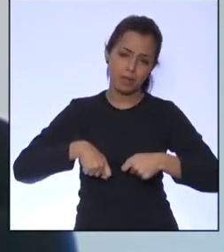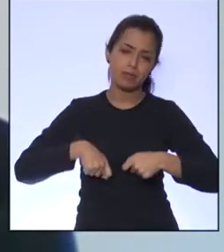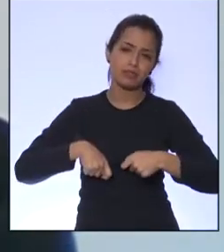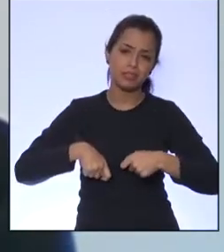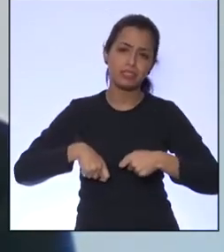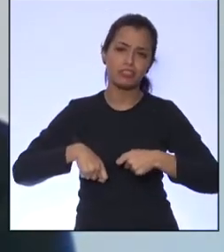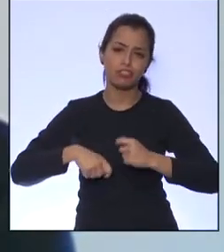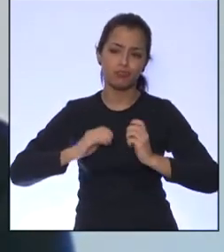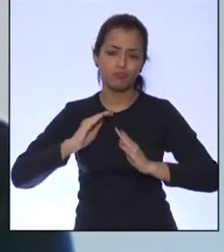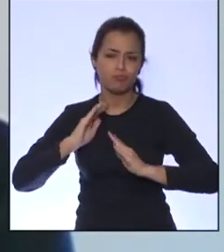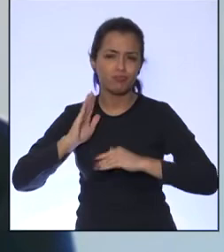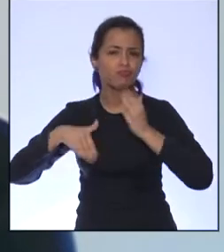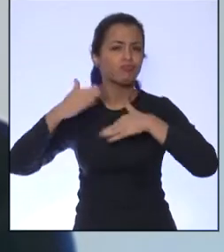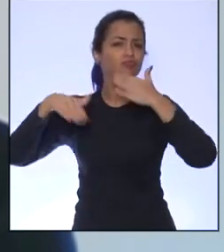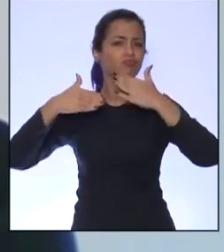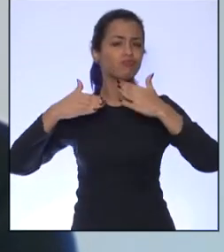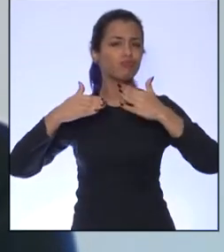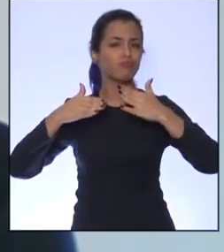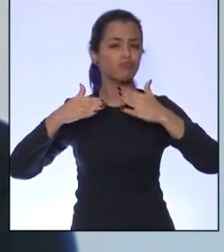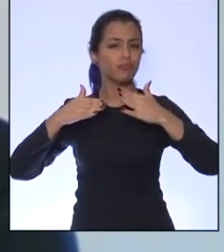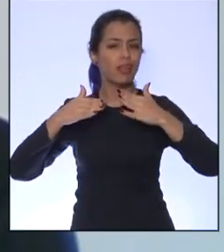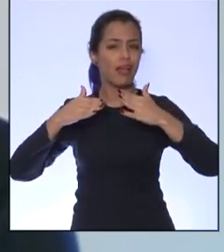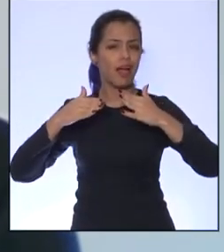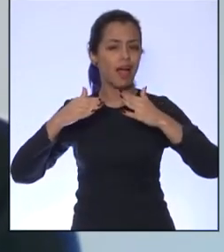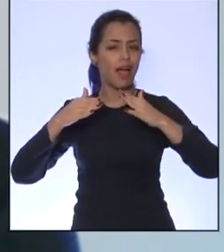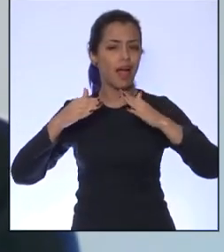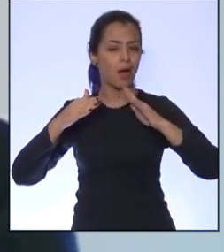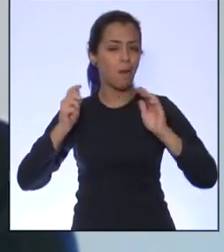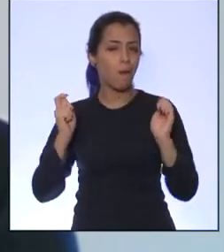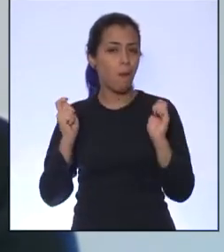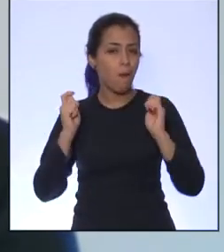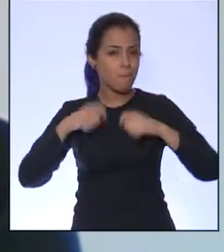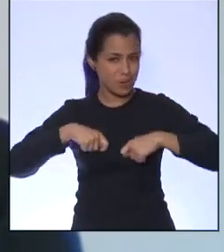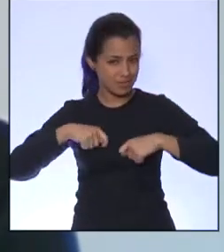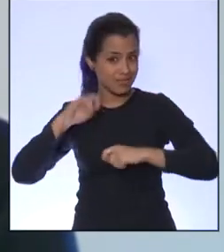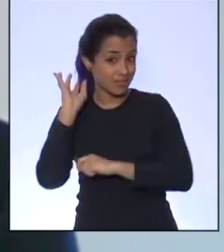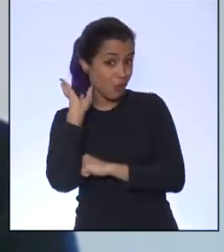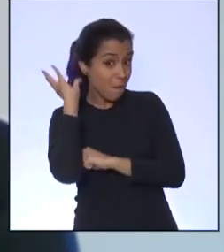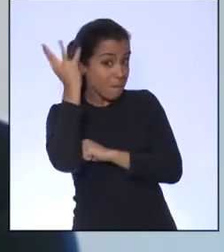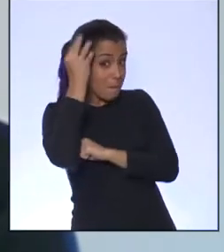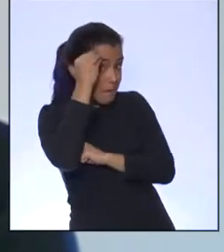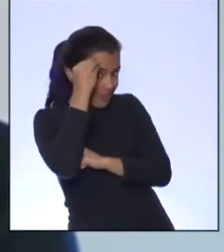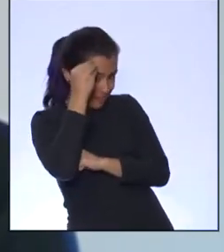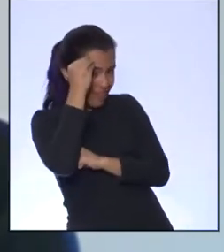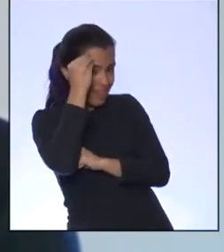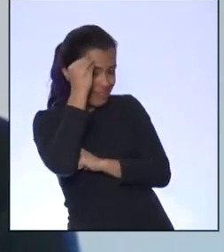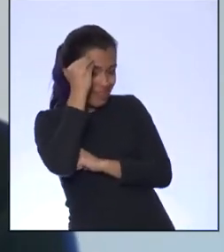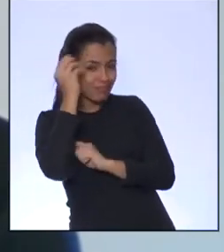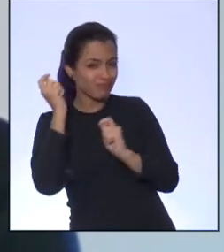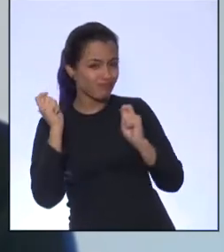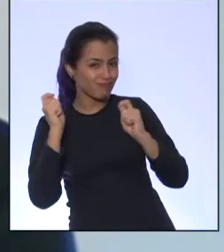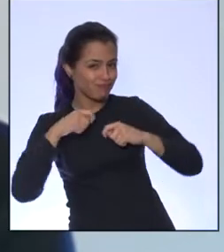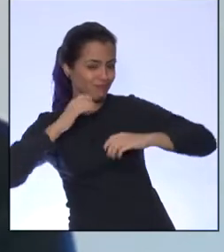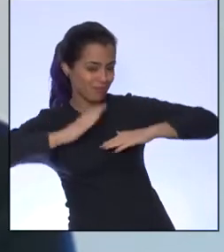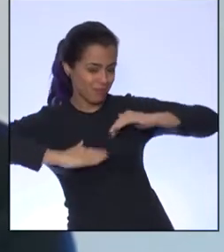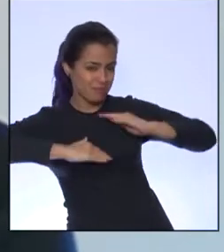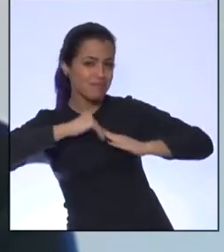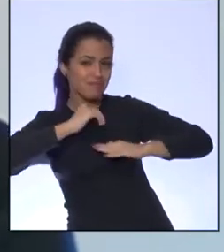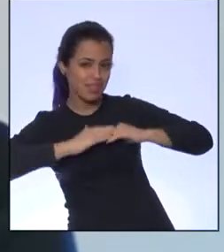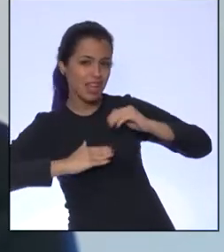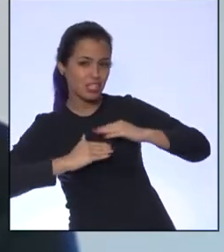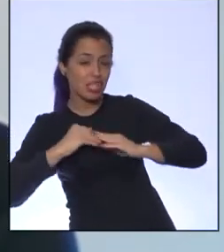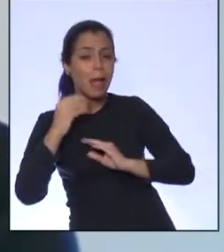essas competências que são tão importantes para potencializar as nossas